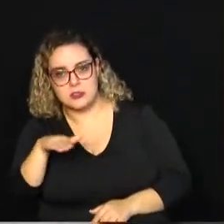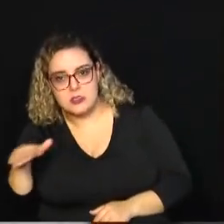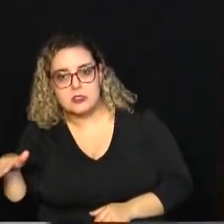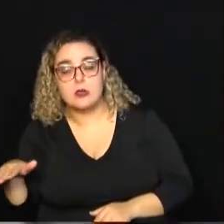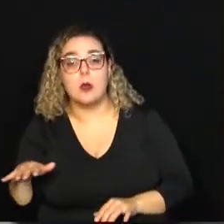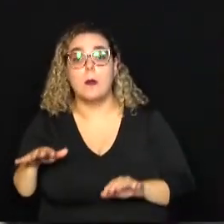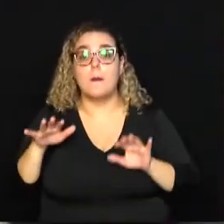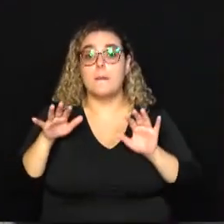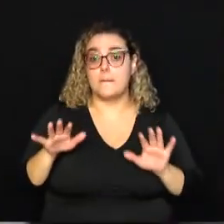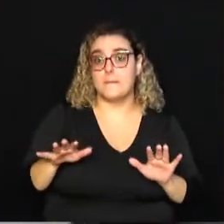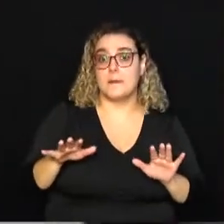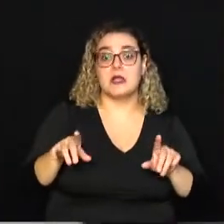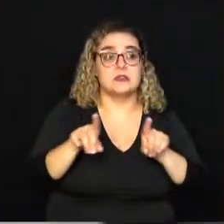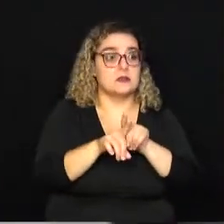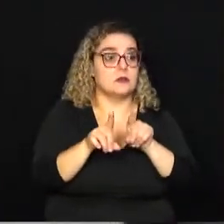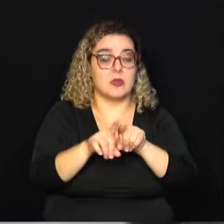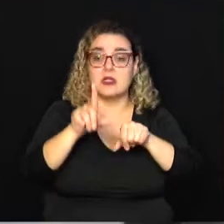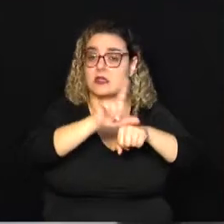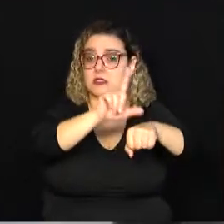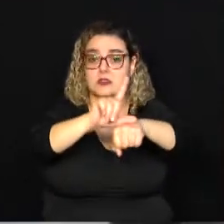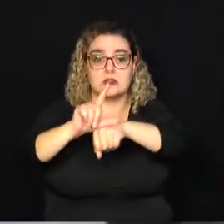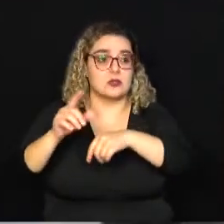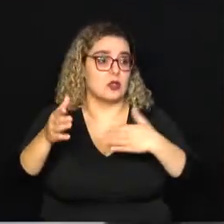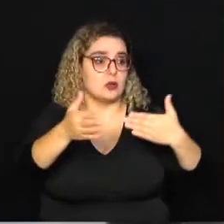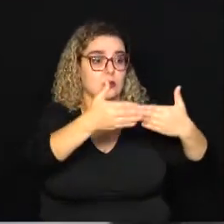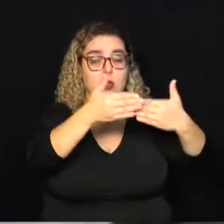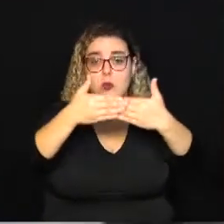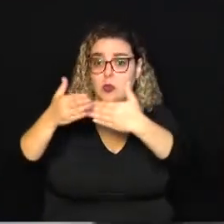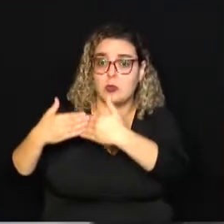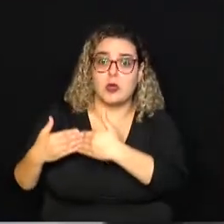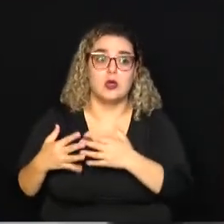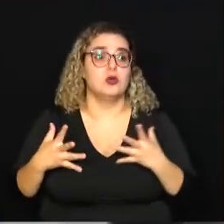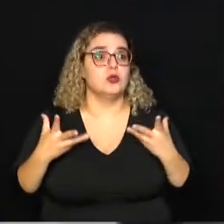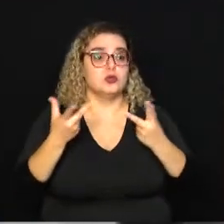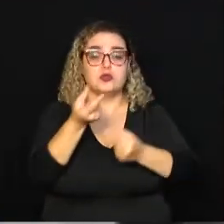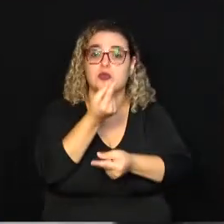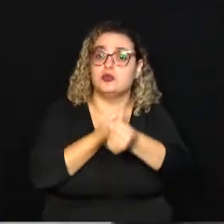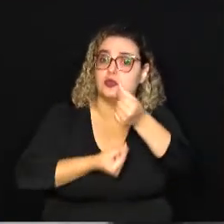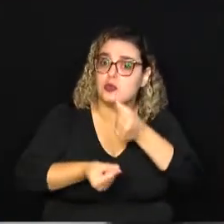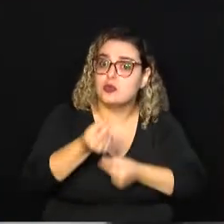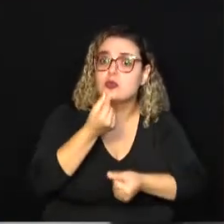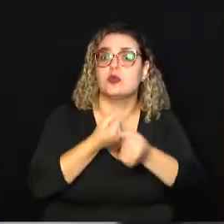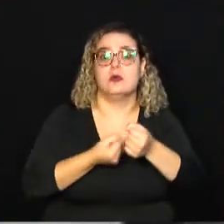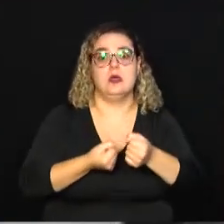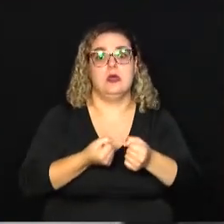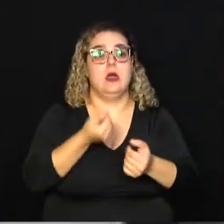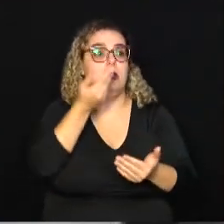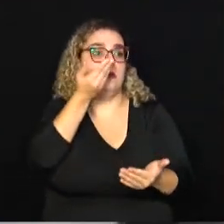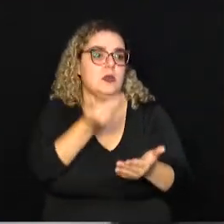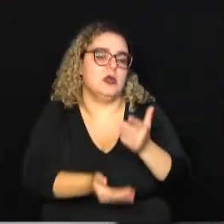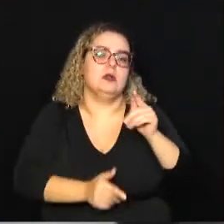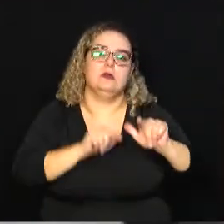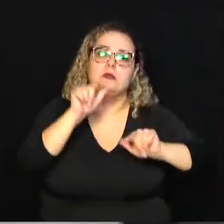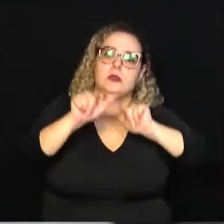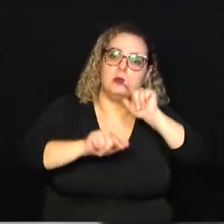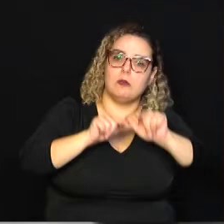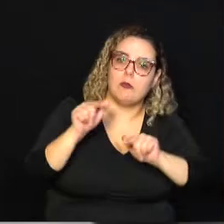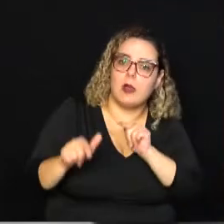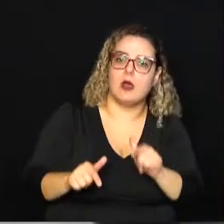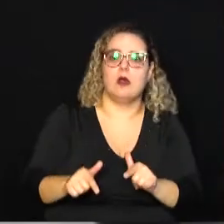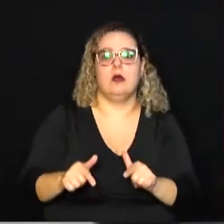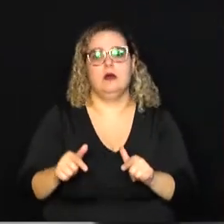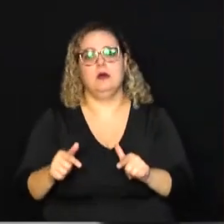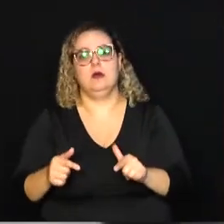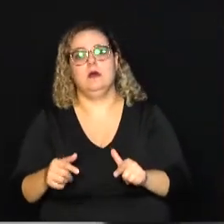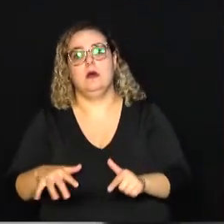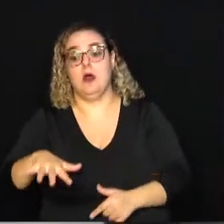o fechamento dos comércios, das atividades econômicas, trazendo desemprego, trazendo um contexto de crise